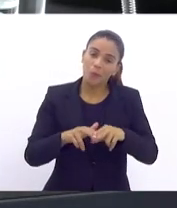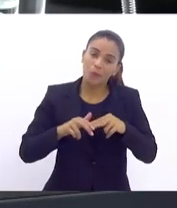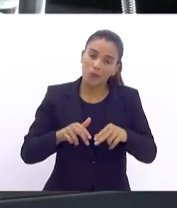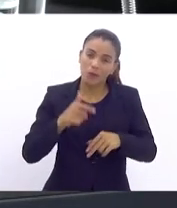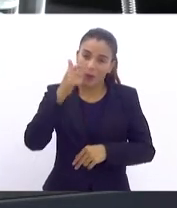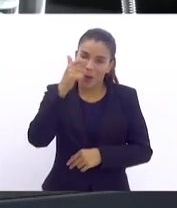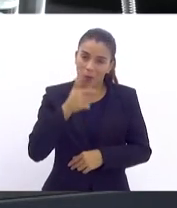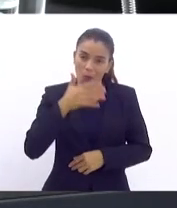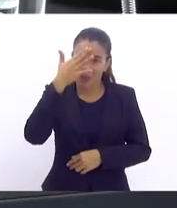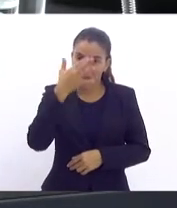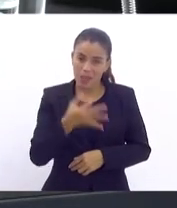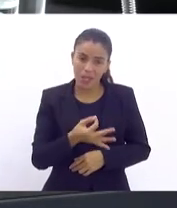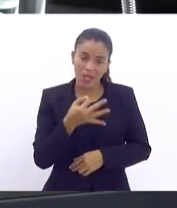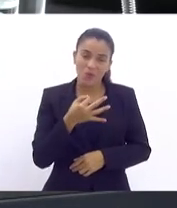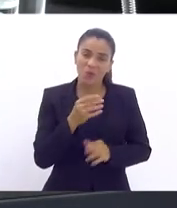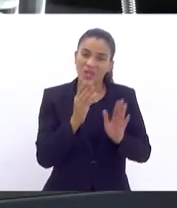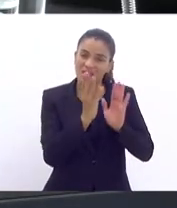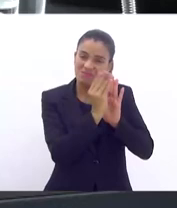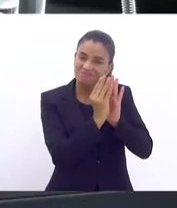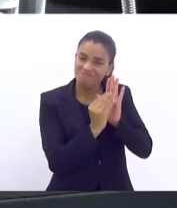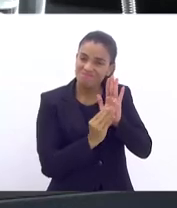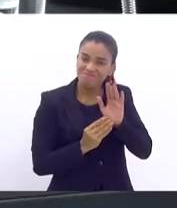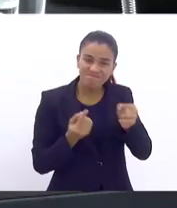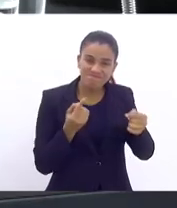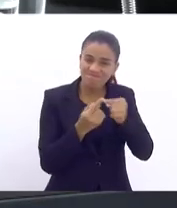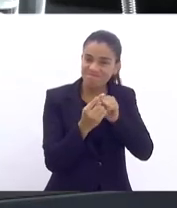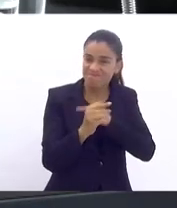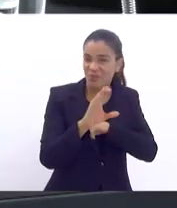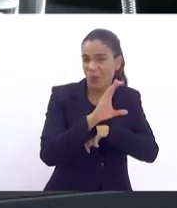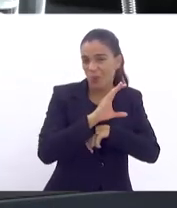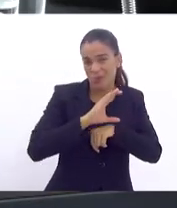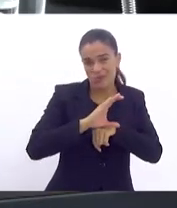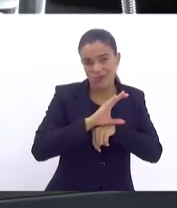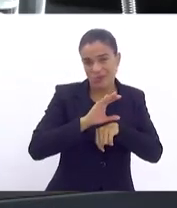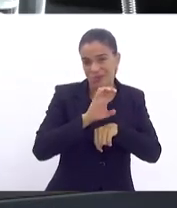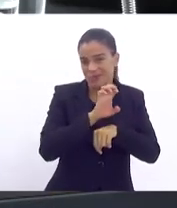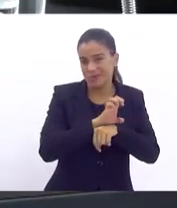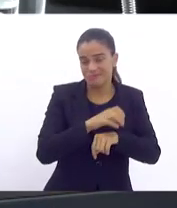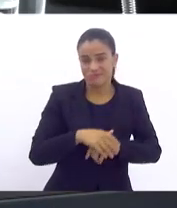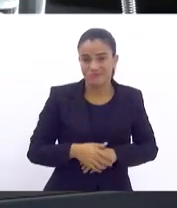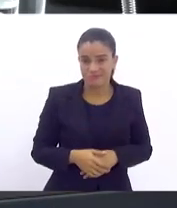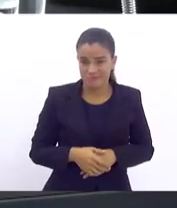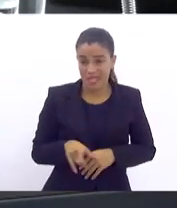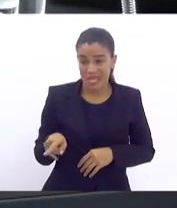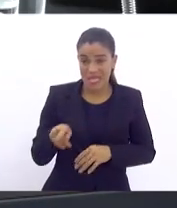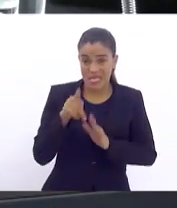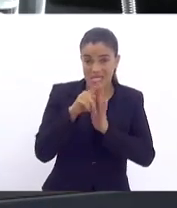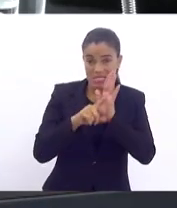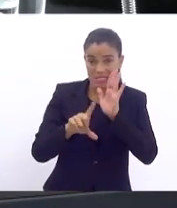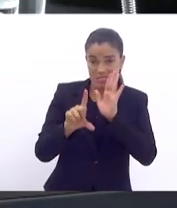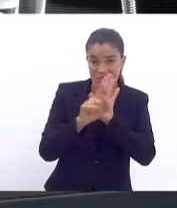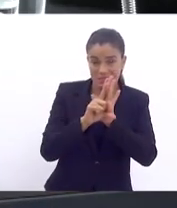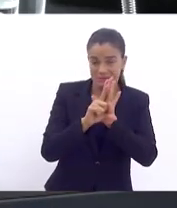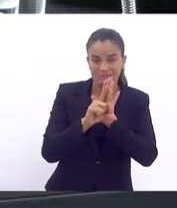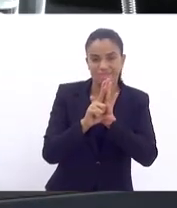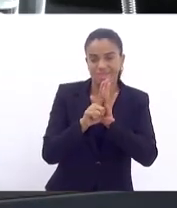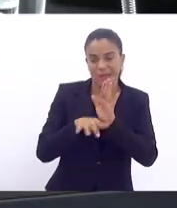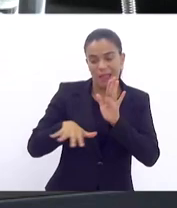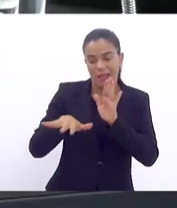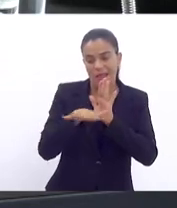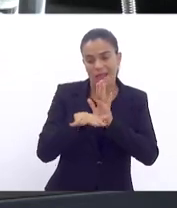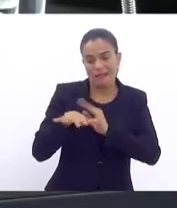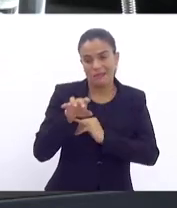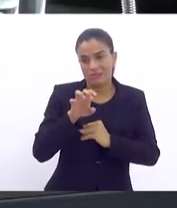eu entendo que a matéria seja inconstitucional aqui no esse projeto aqui no âmbito Estadual